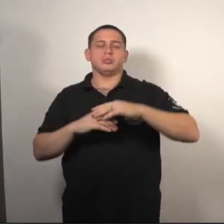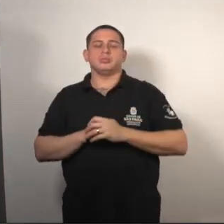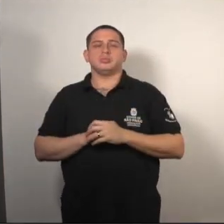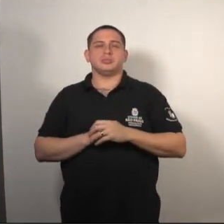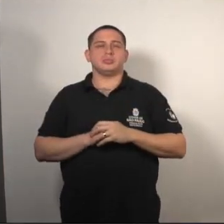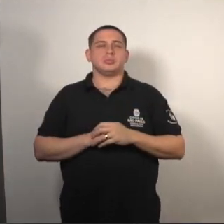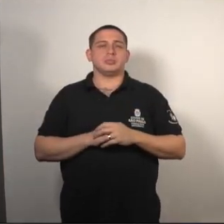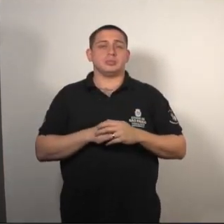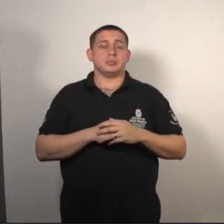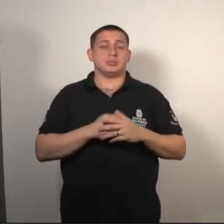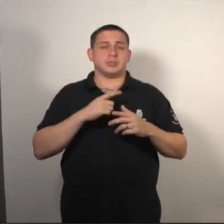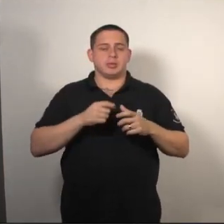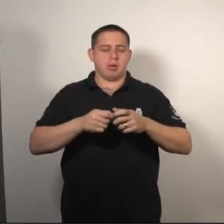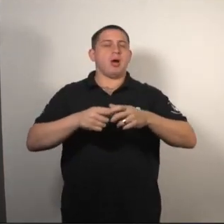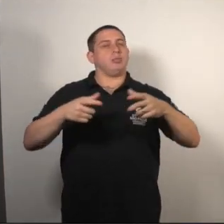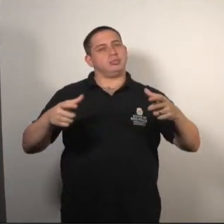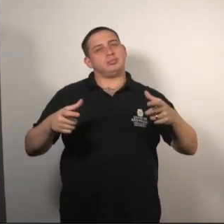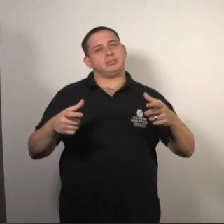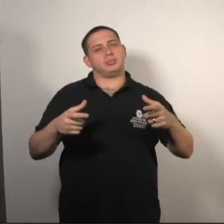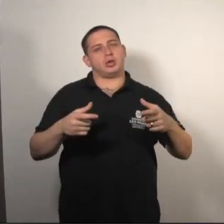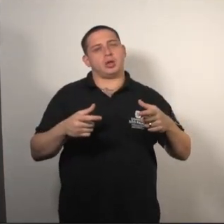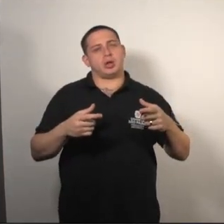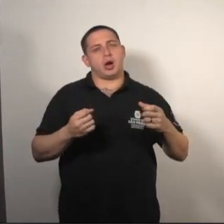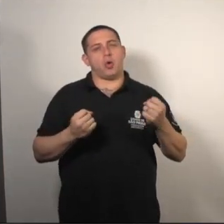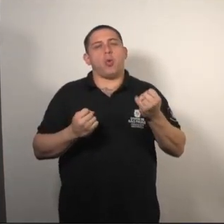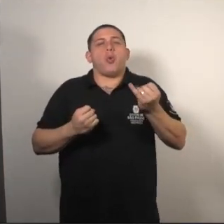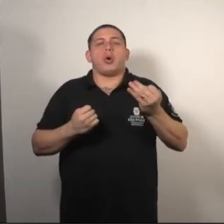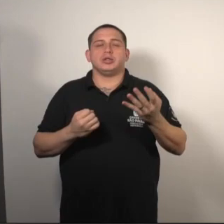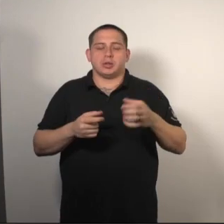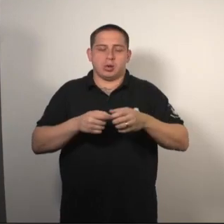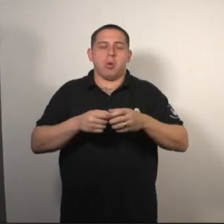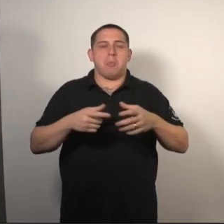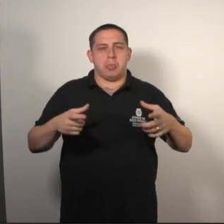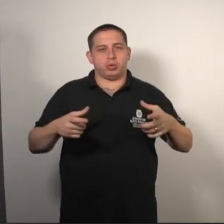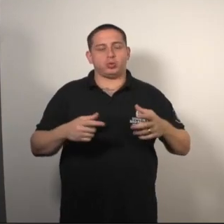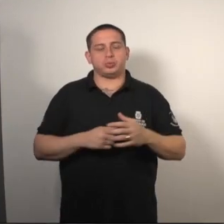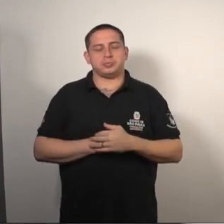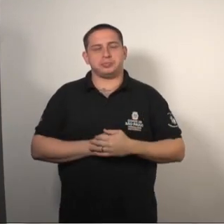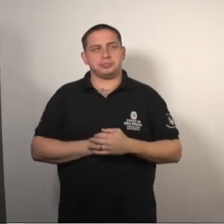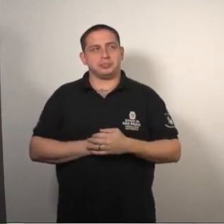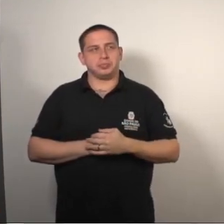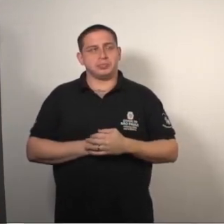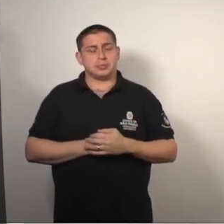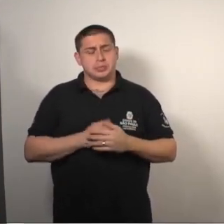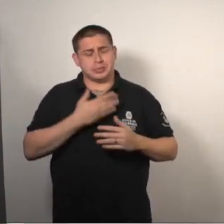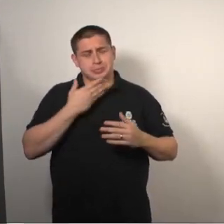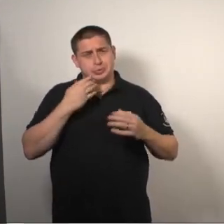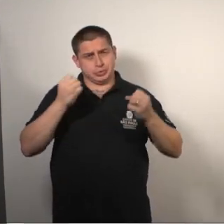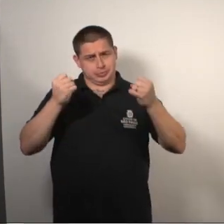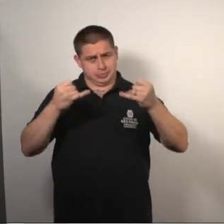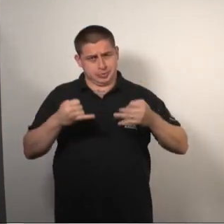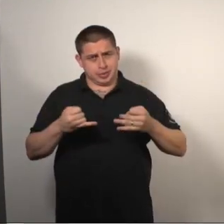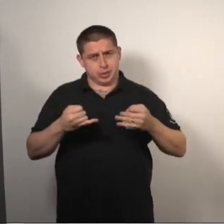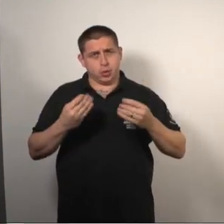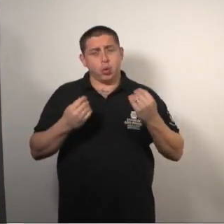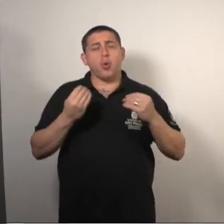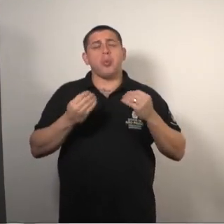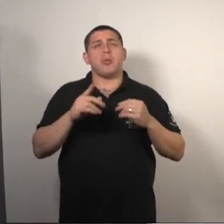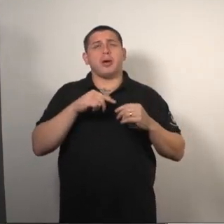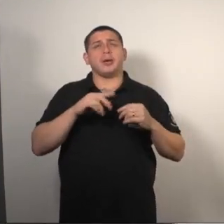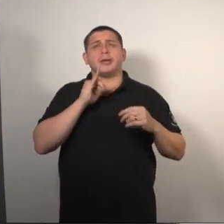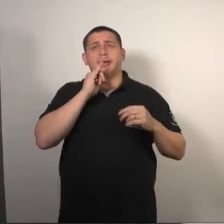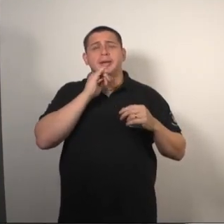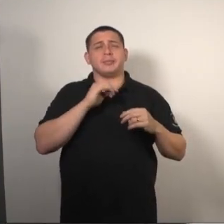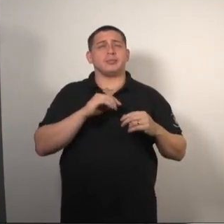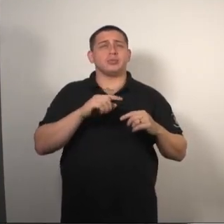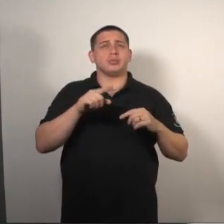ainda maiores. Só para explicar para vocês um pouquinho como que é esse ciclo, né, do